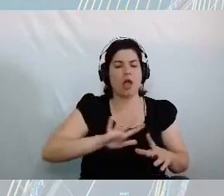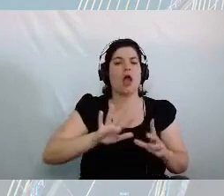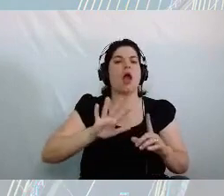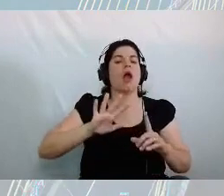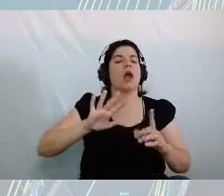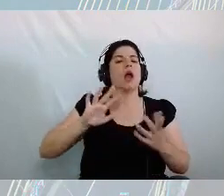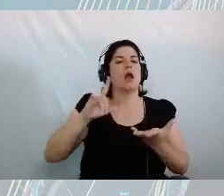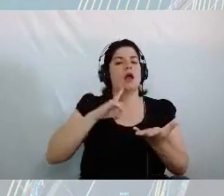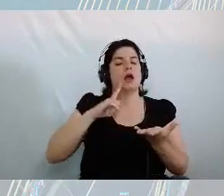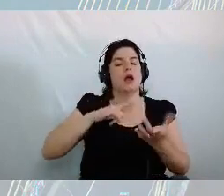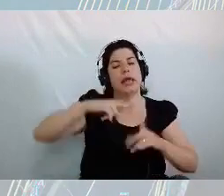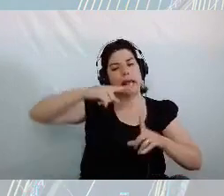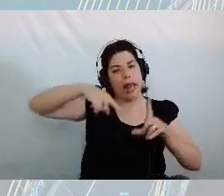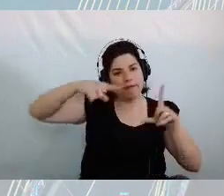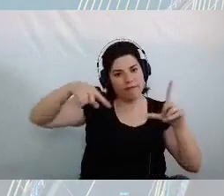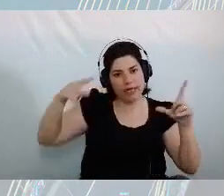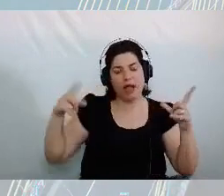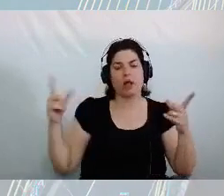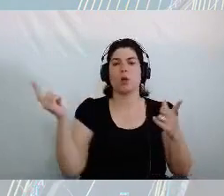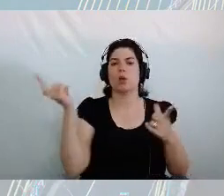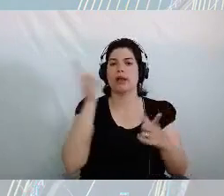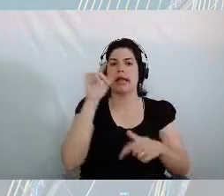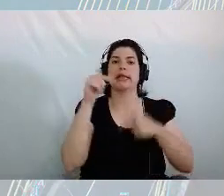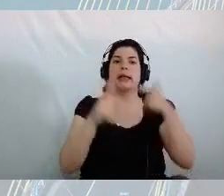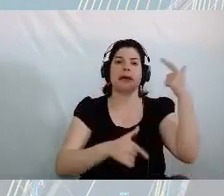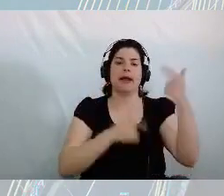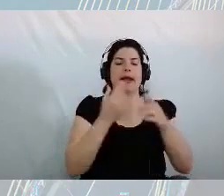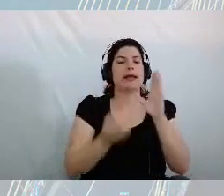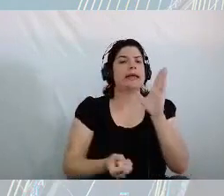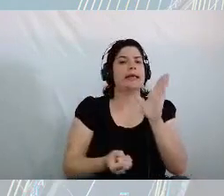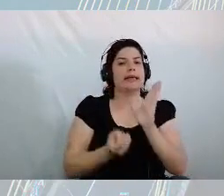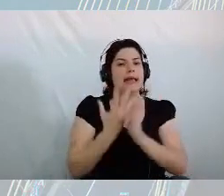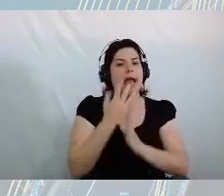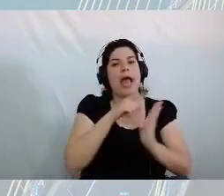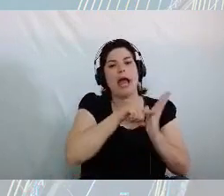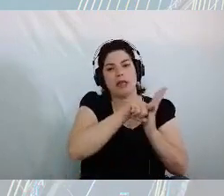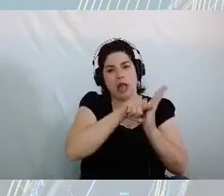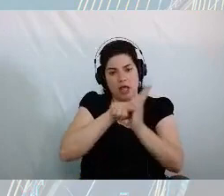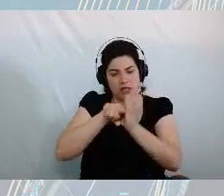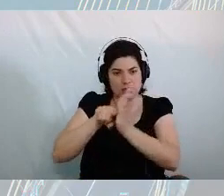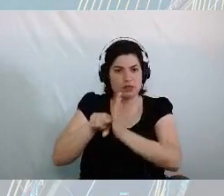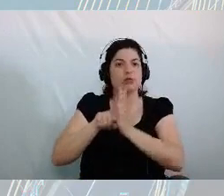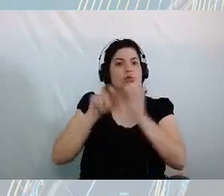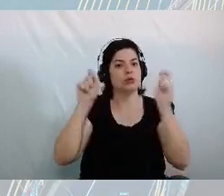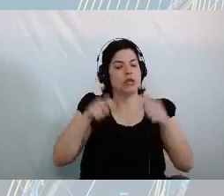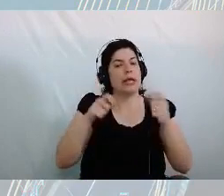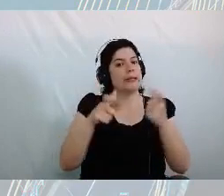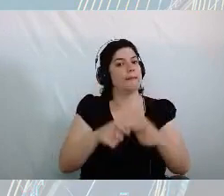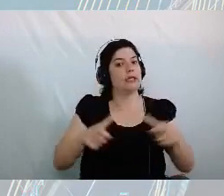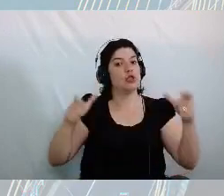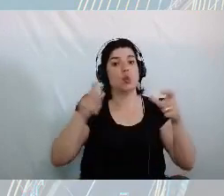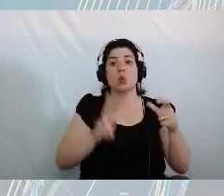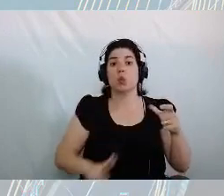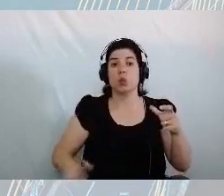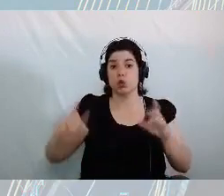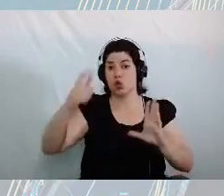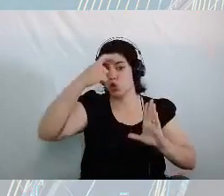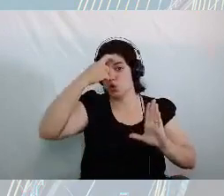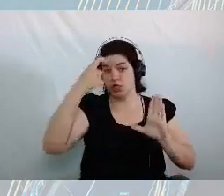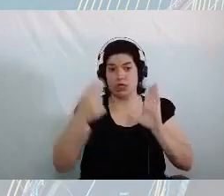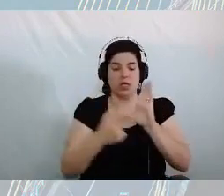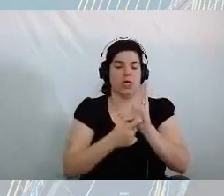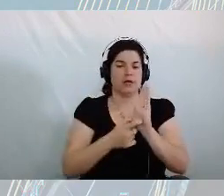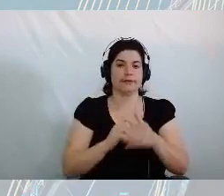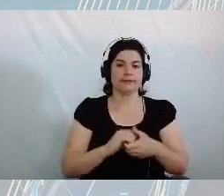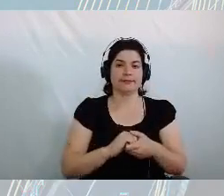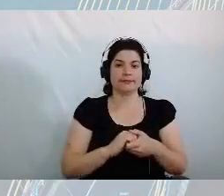e gerar análises, né? Expandir o uso de AI dentro do BTG Pactual. Isso aqui é um